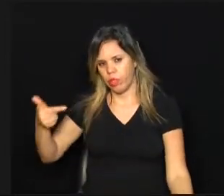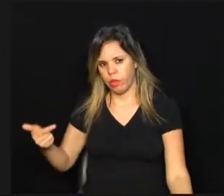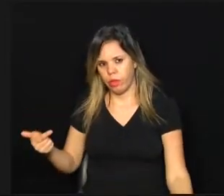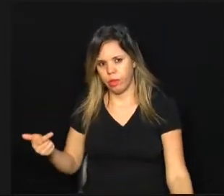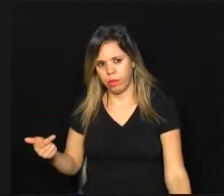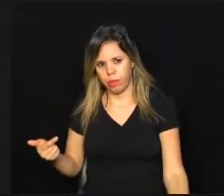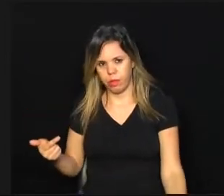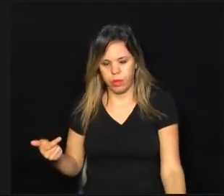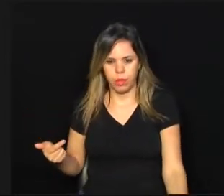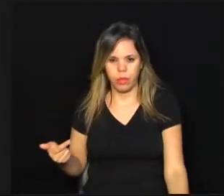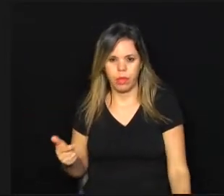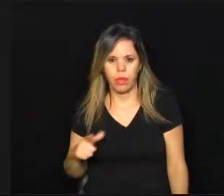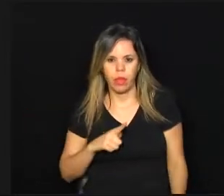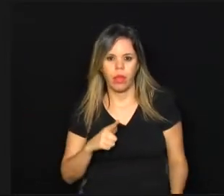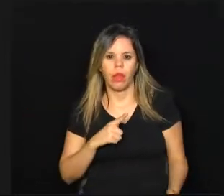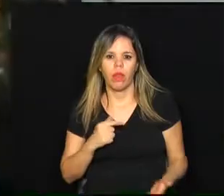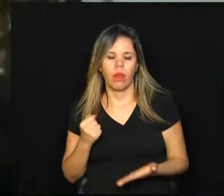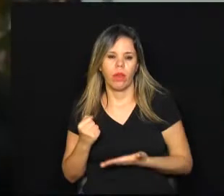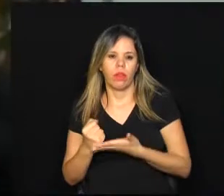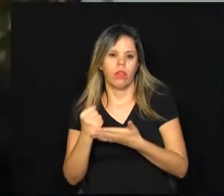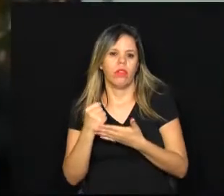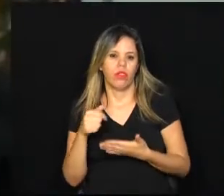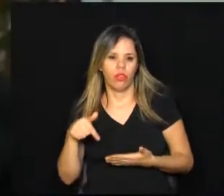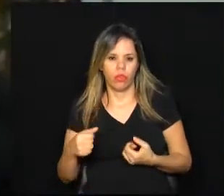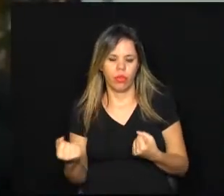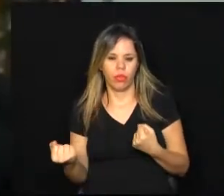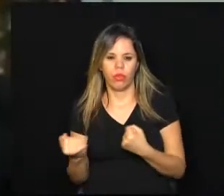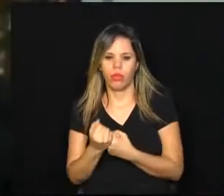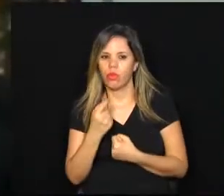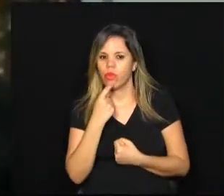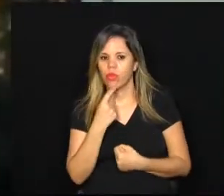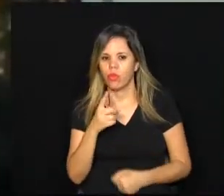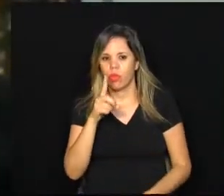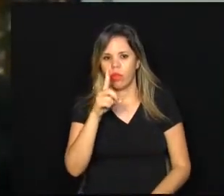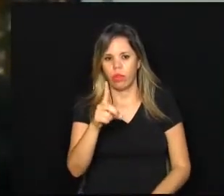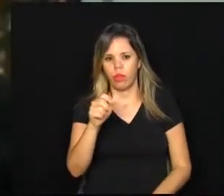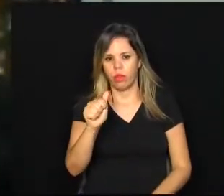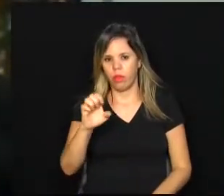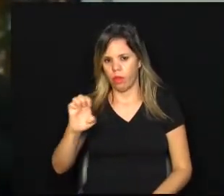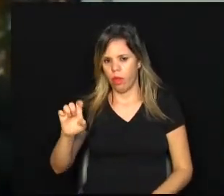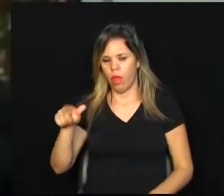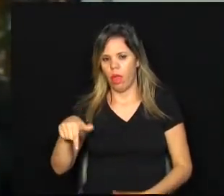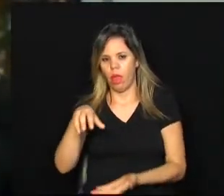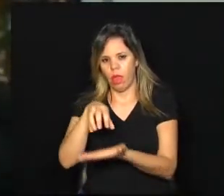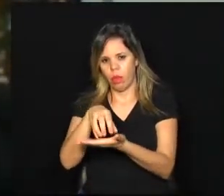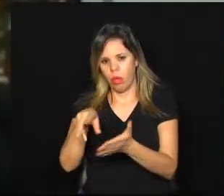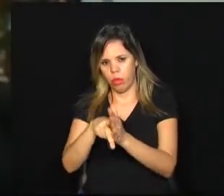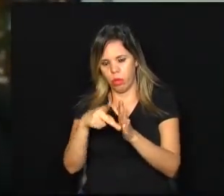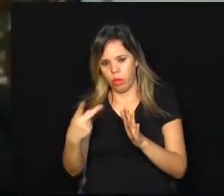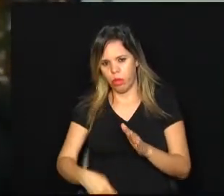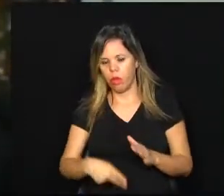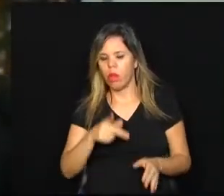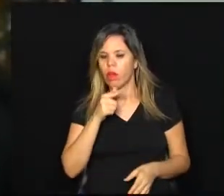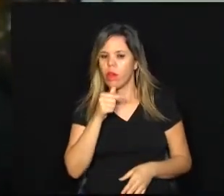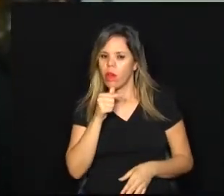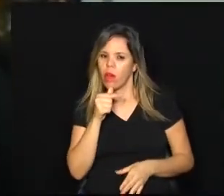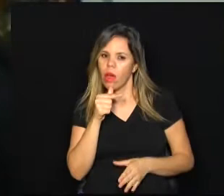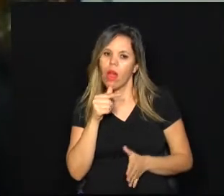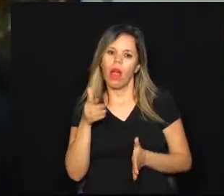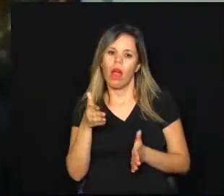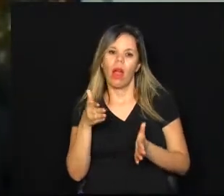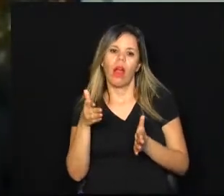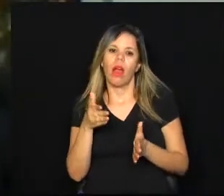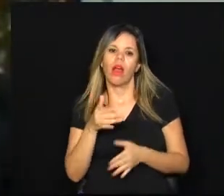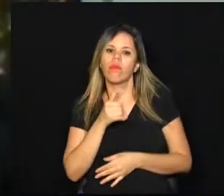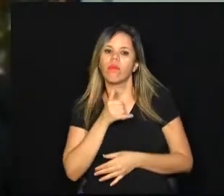1992, com auxílio também de Campinas e do DAE, Departamento de Águas e Energia Elétrica, fizemos um plano diretor